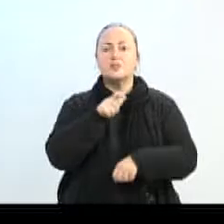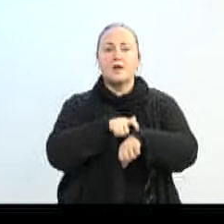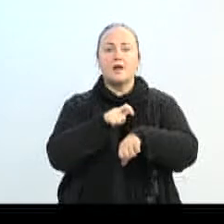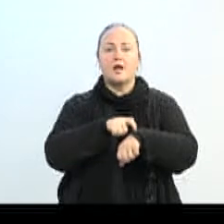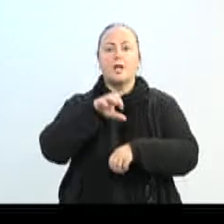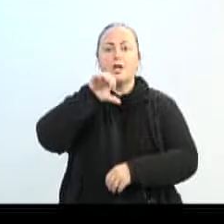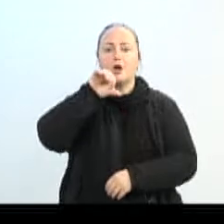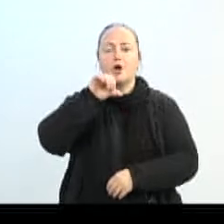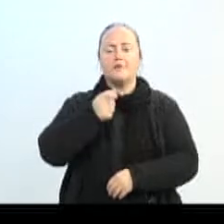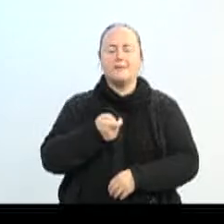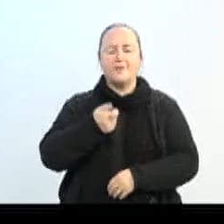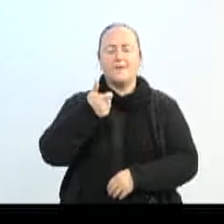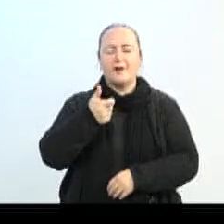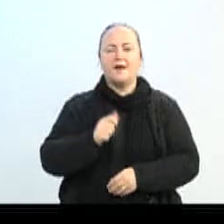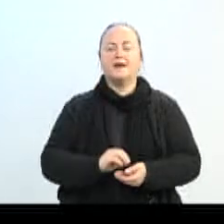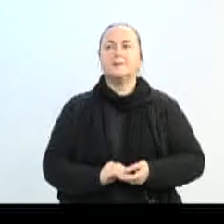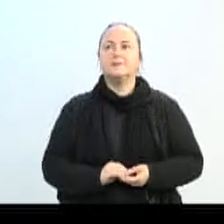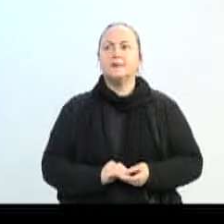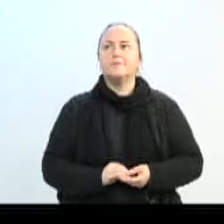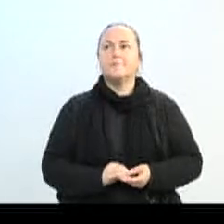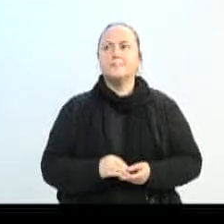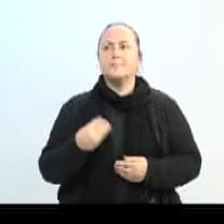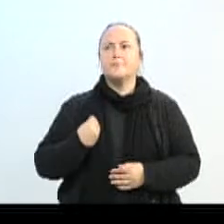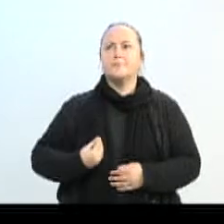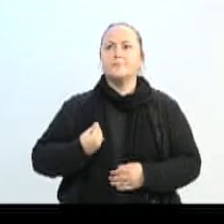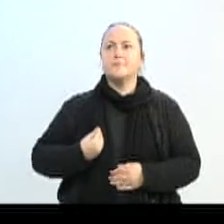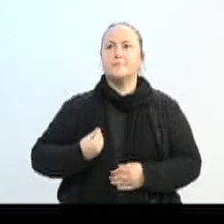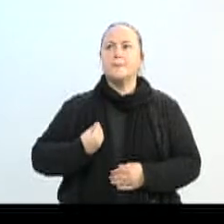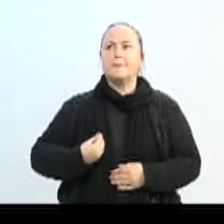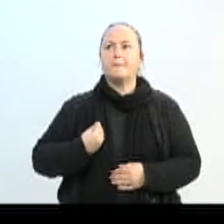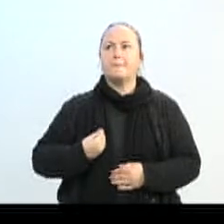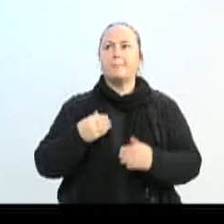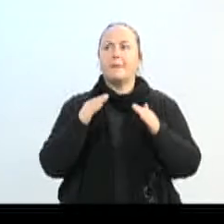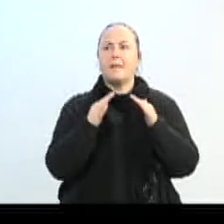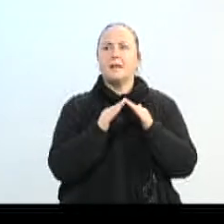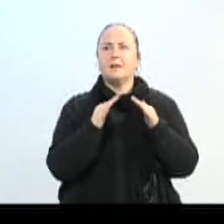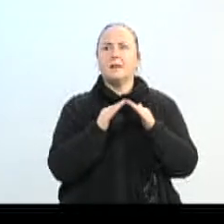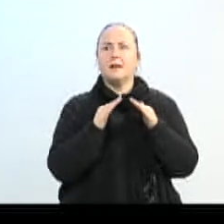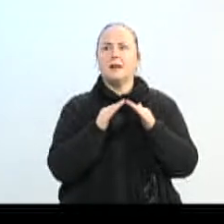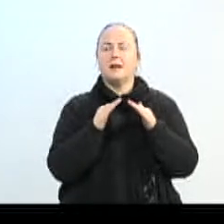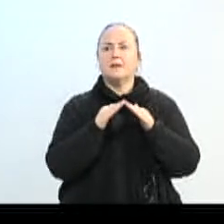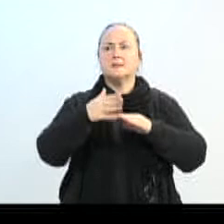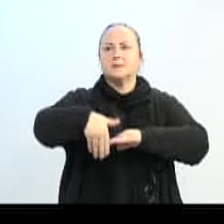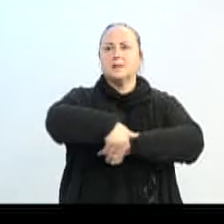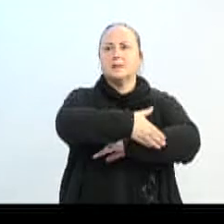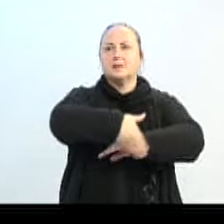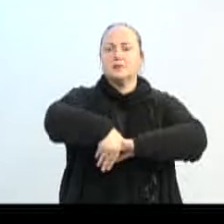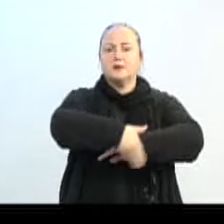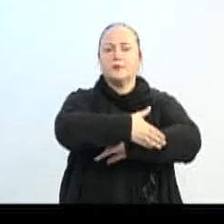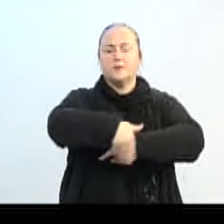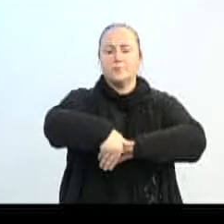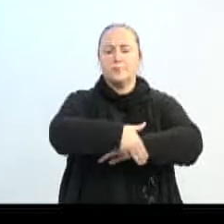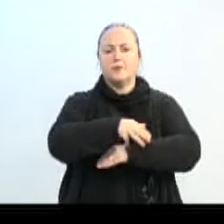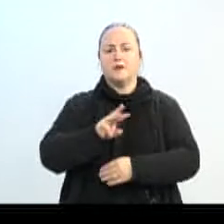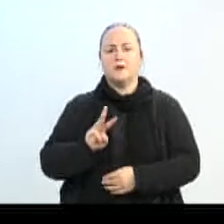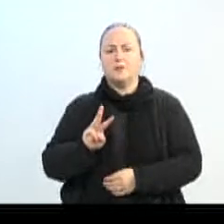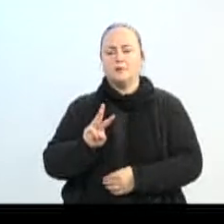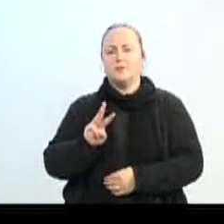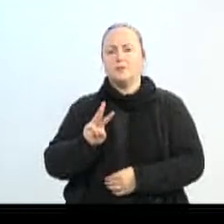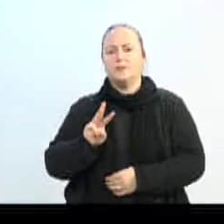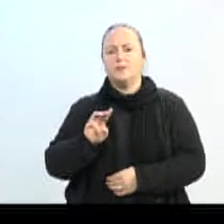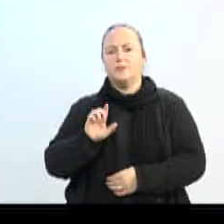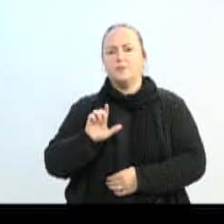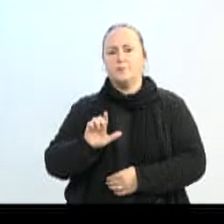horas e nós estávamos na residência em uma das residências da Rua William o TEC